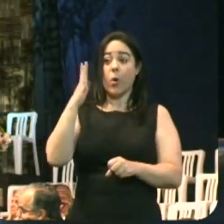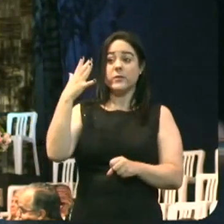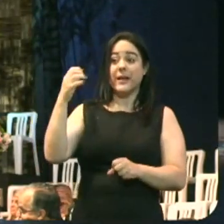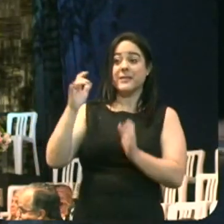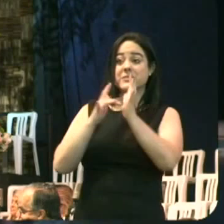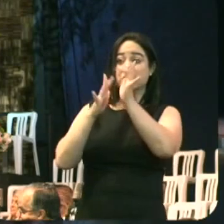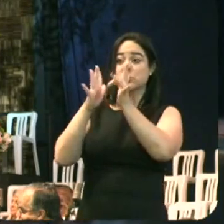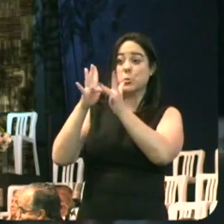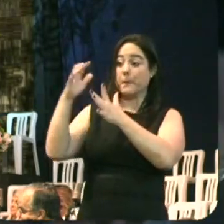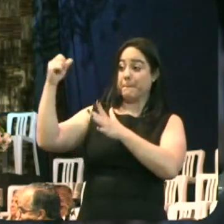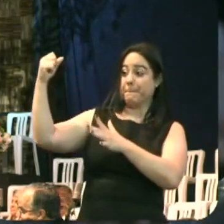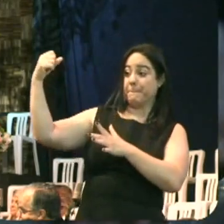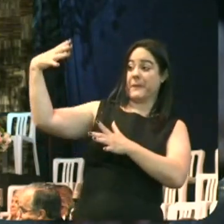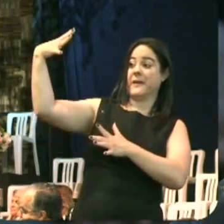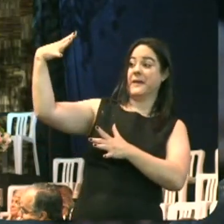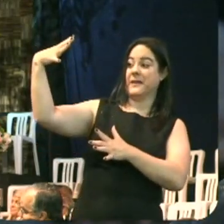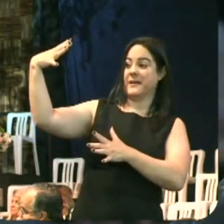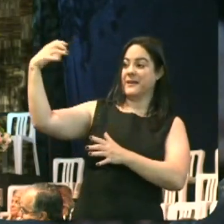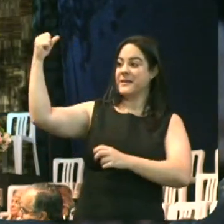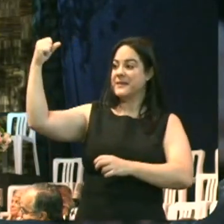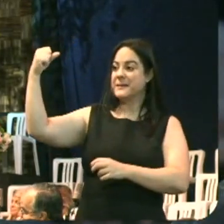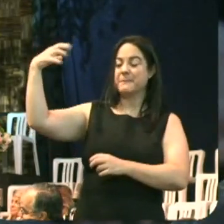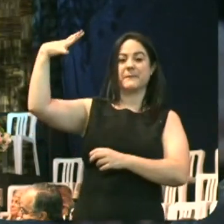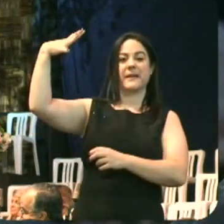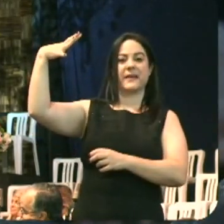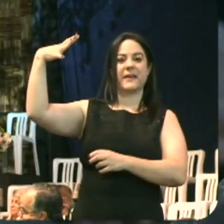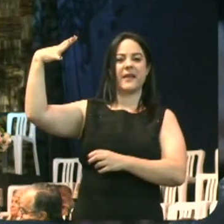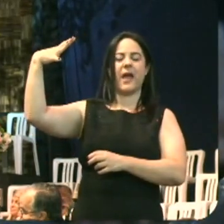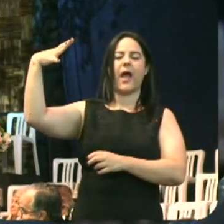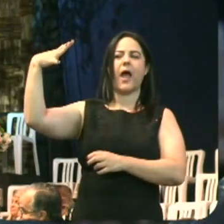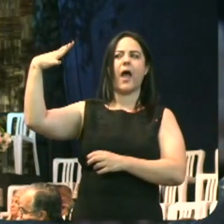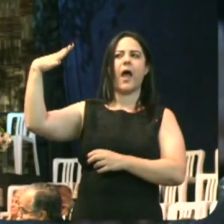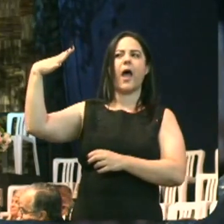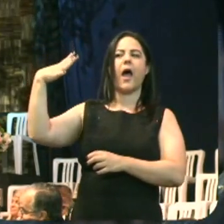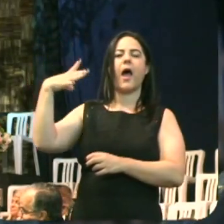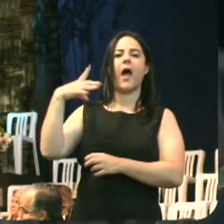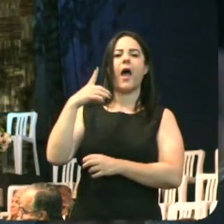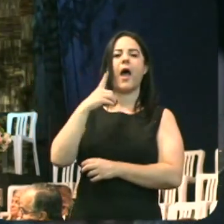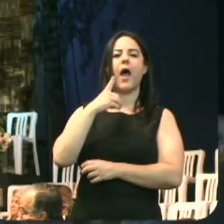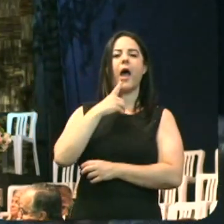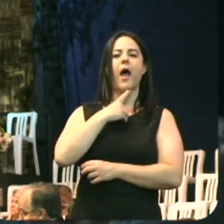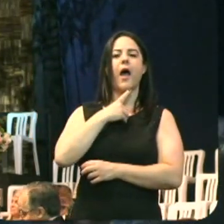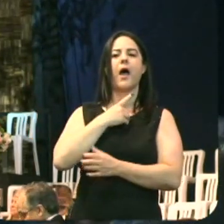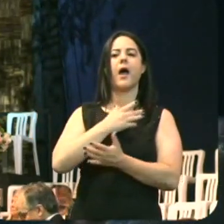luz de Jesus, a gente começa a ter algum discernimento.